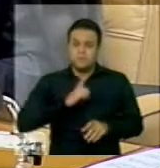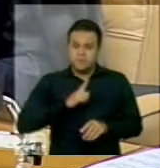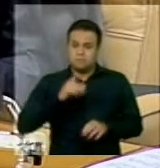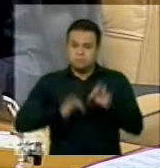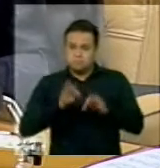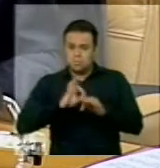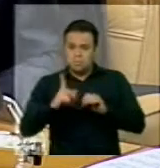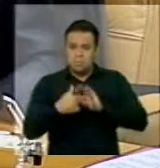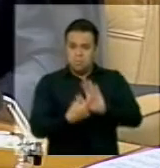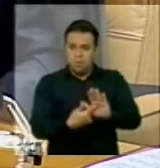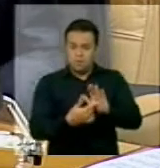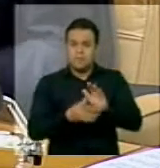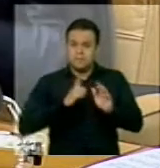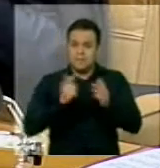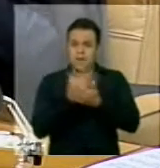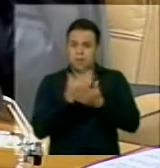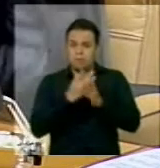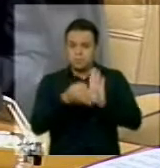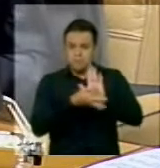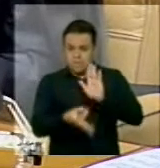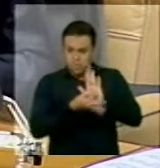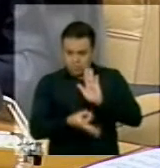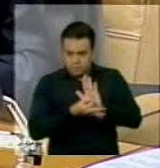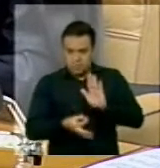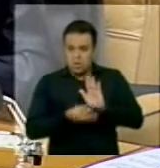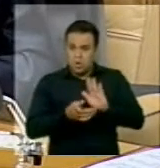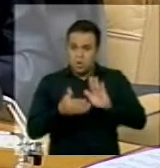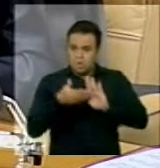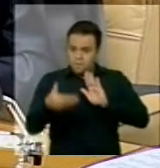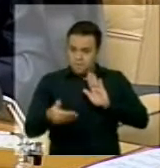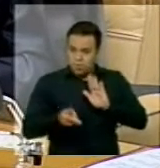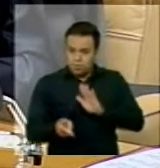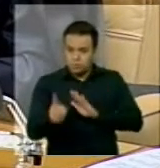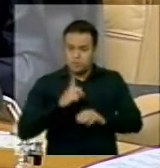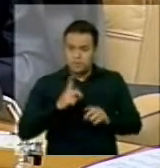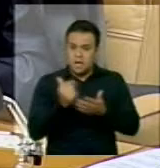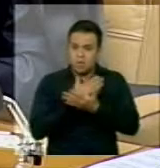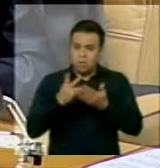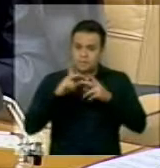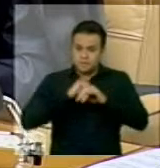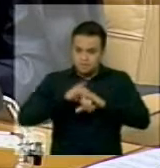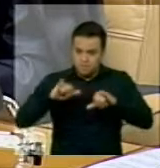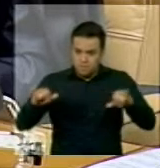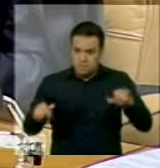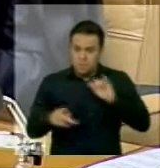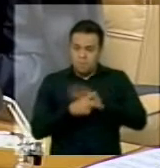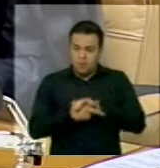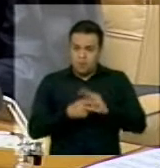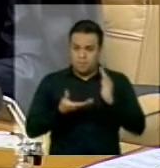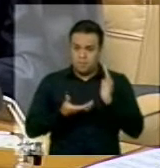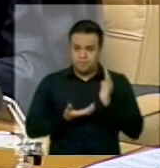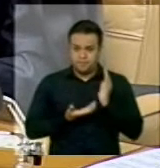aqui eu reproduzo os argumentos. Adiante, veio a informação da Câmara dos Deputados,